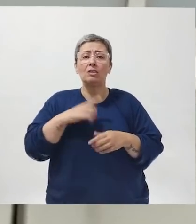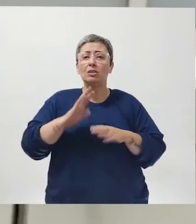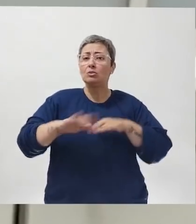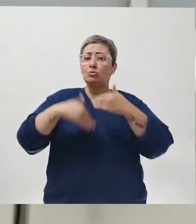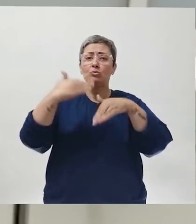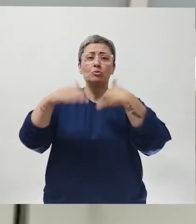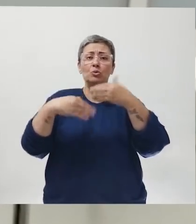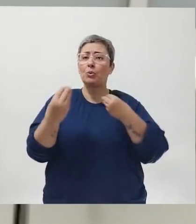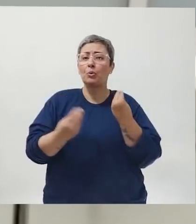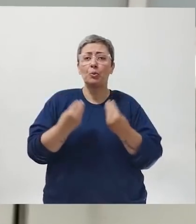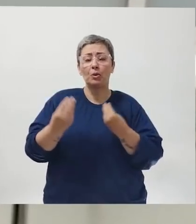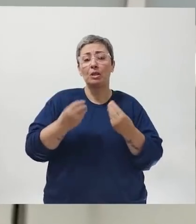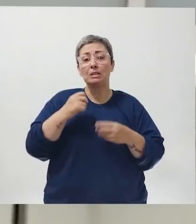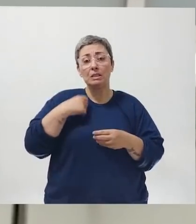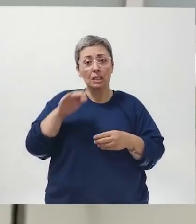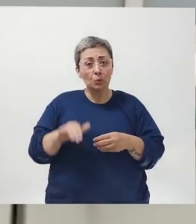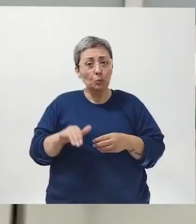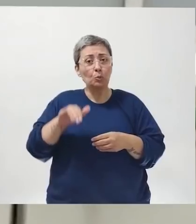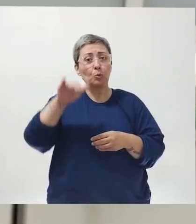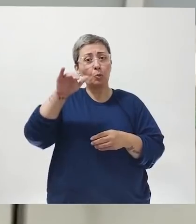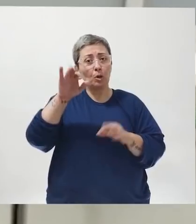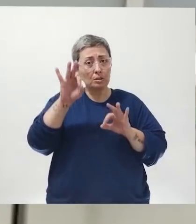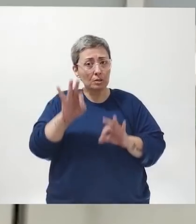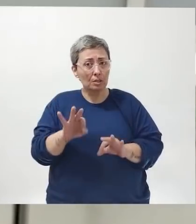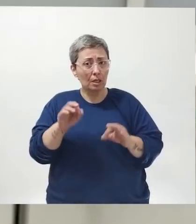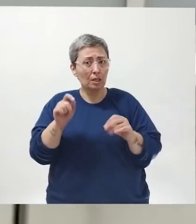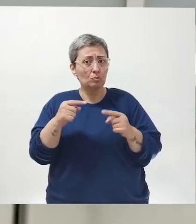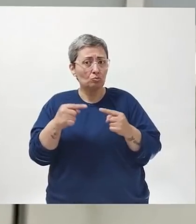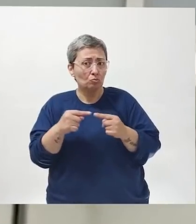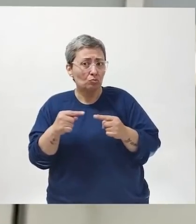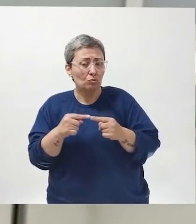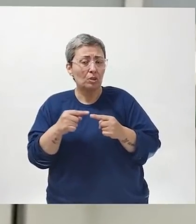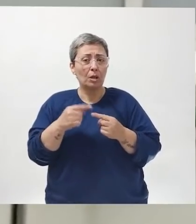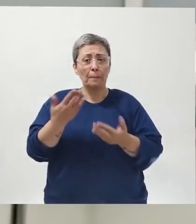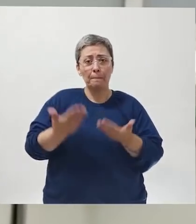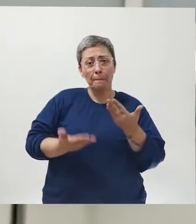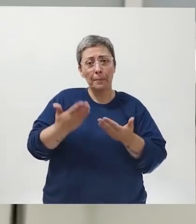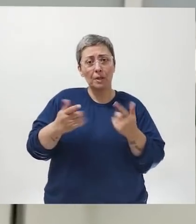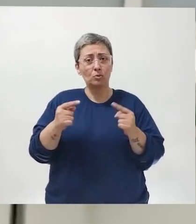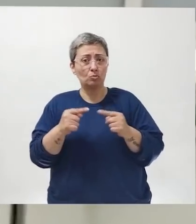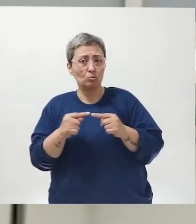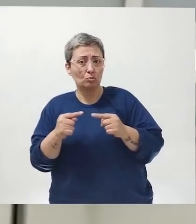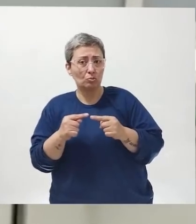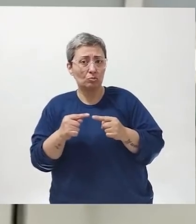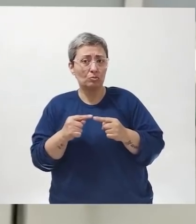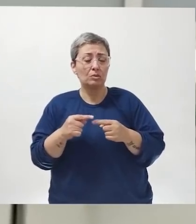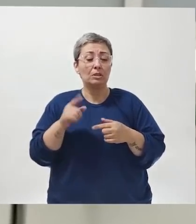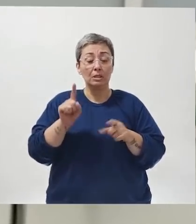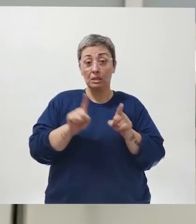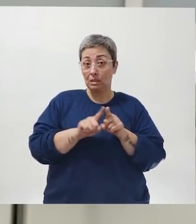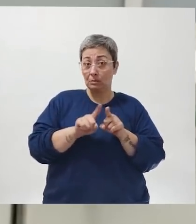forma adequada, se o peso está adequado. E para isso, ele utiliza alguns instrumentos.